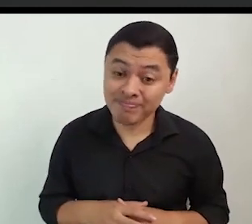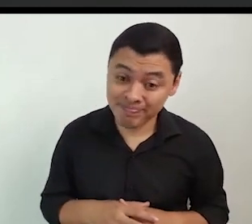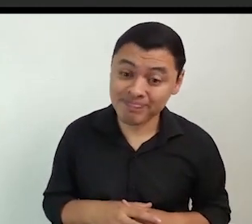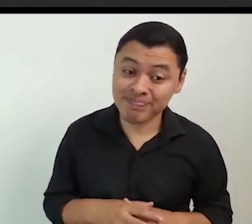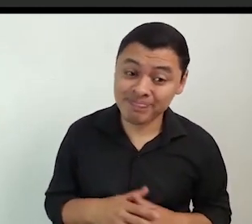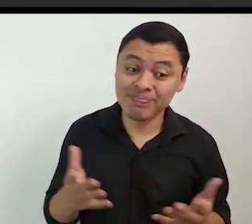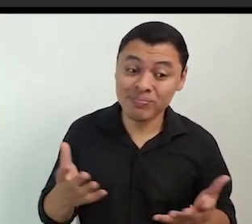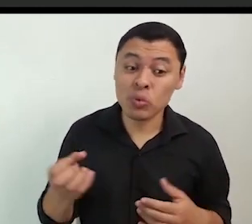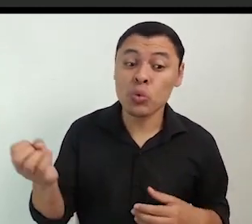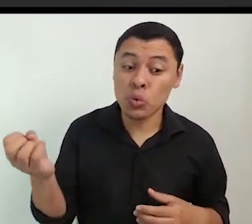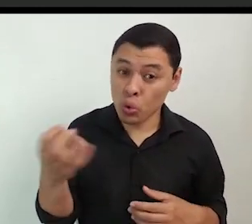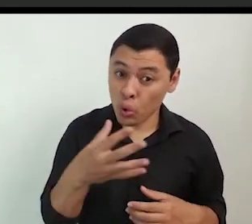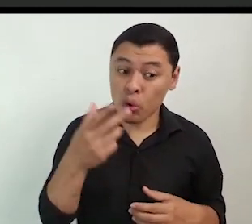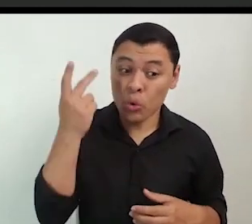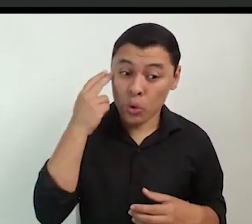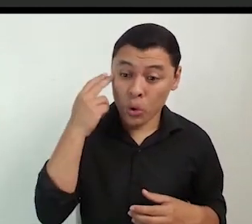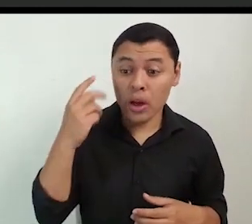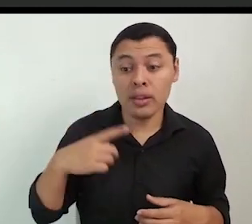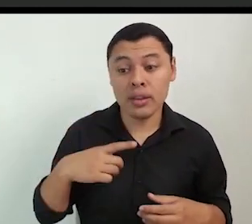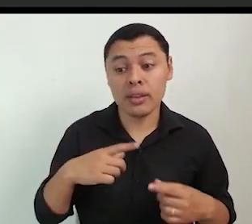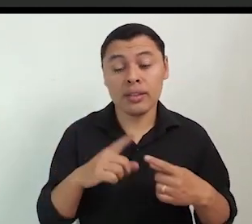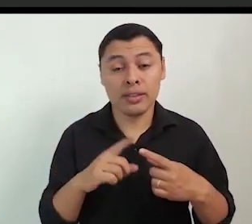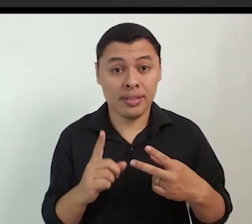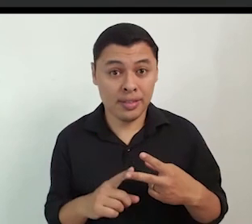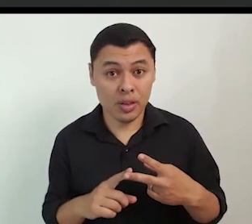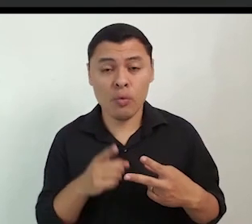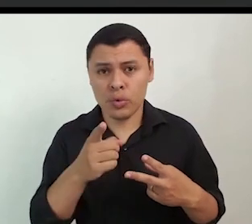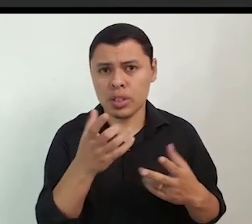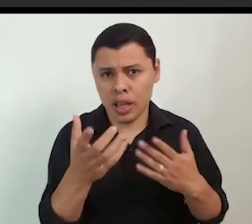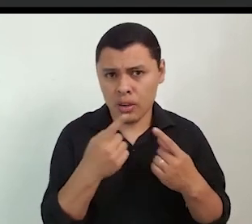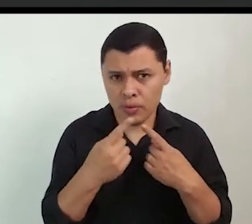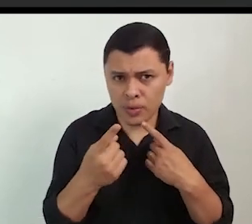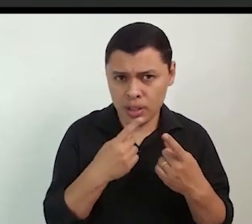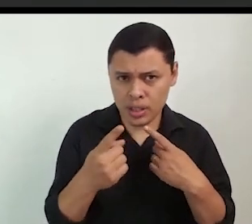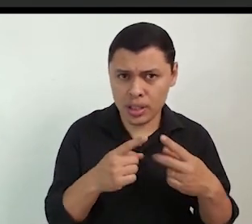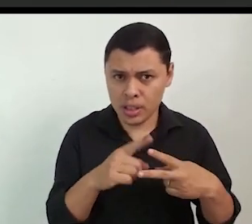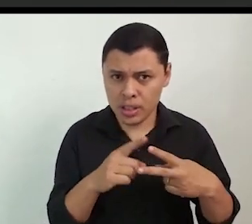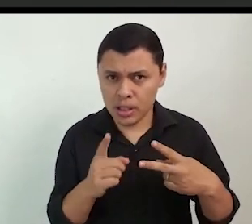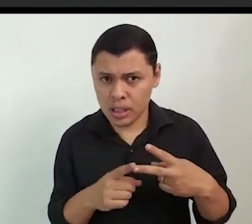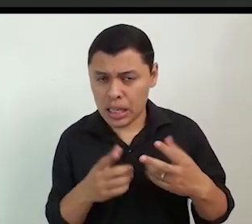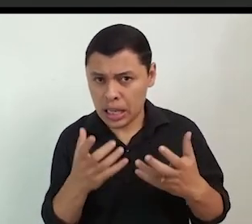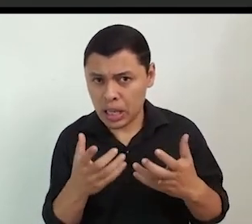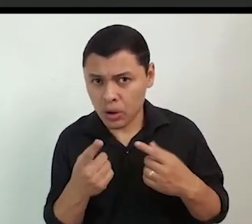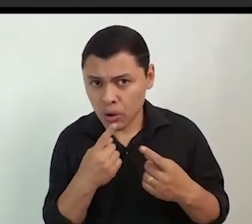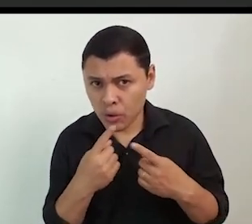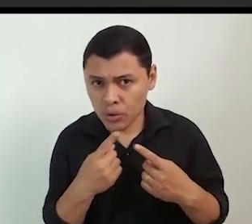existe aqui duas possibilidades. Você quer falar sobre essas duas possibilidades para a gente já...